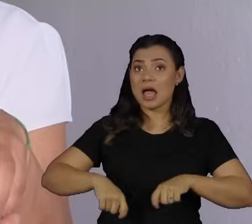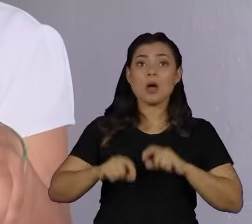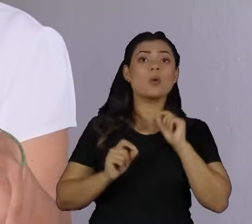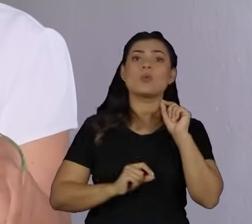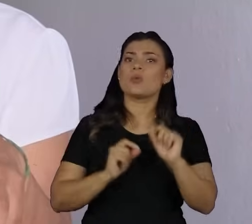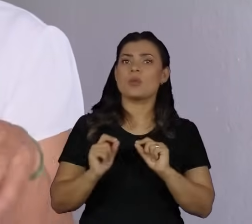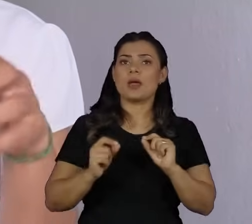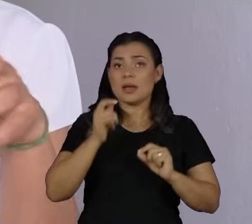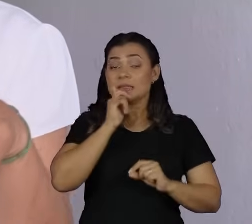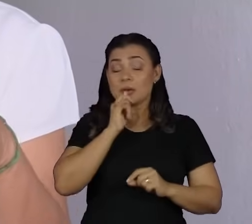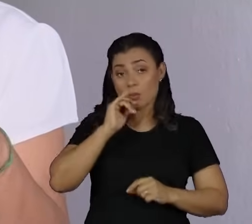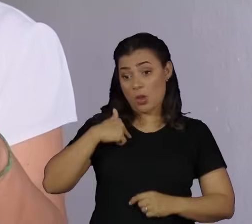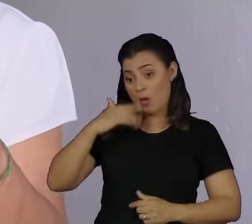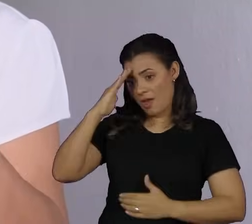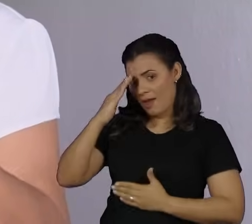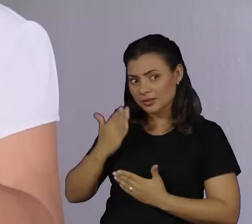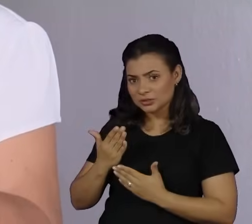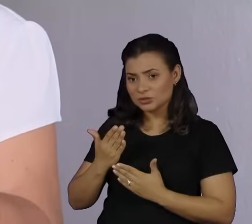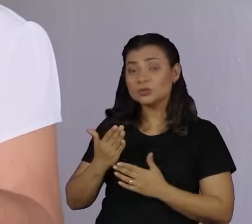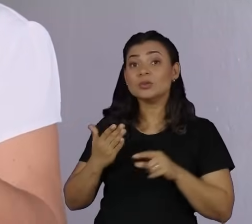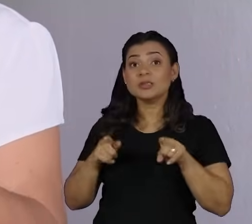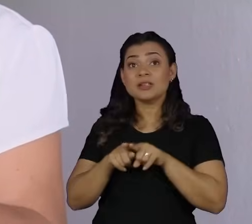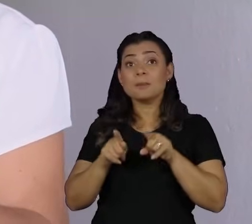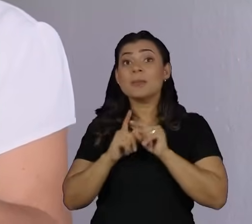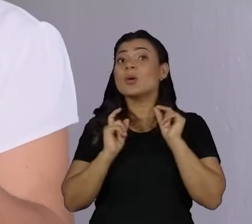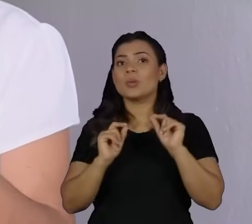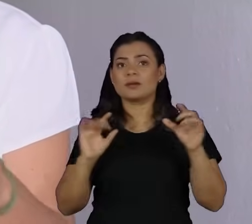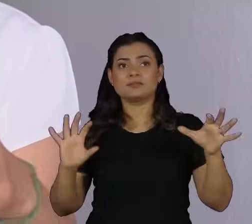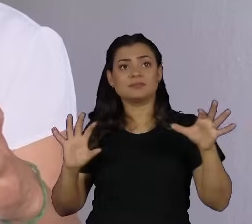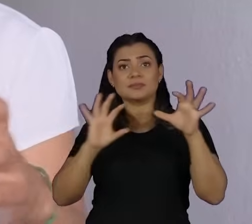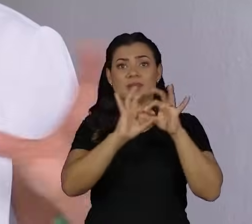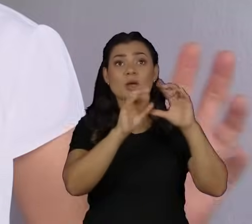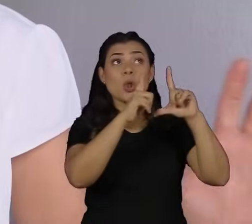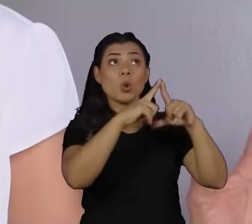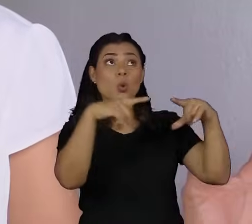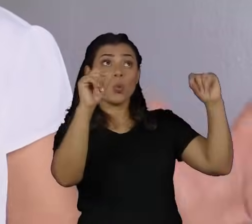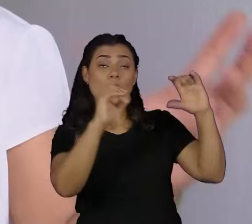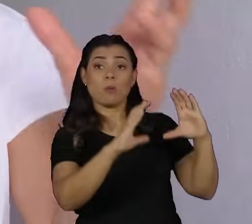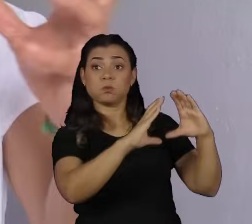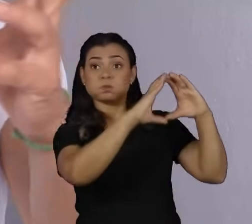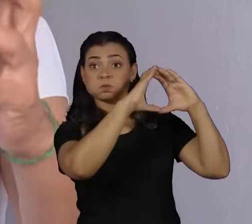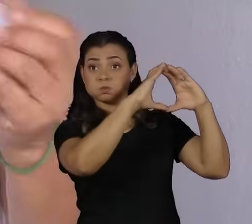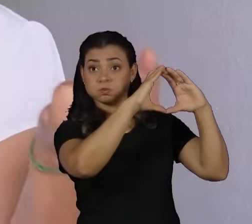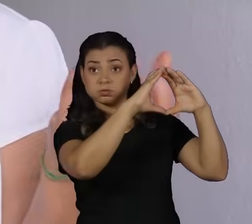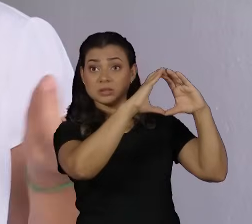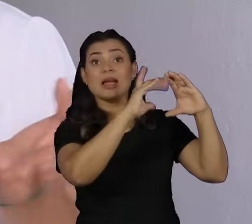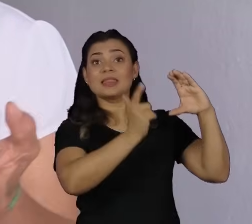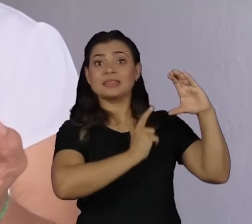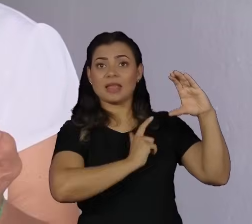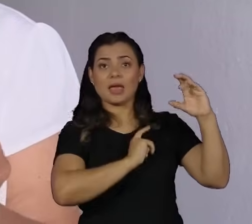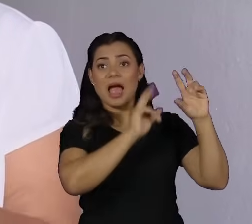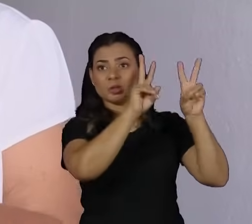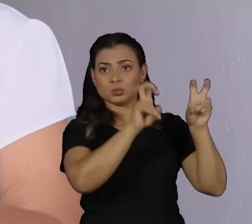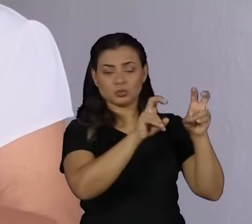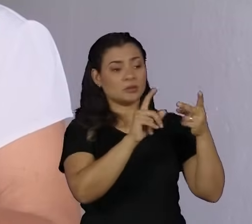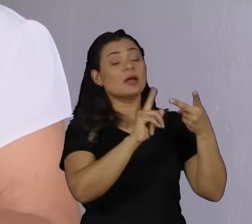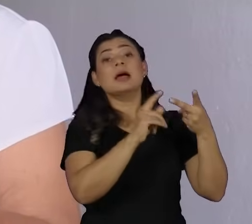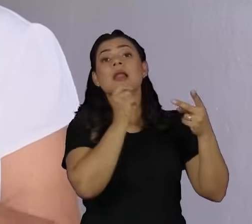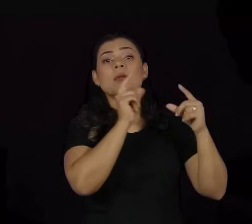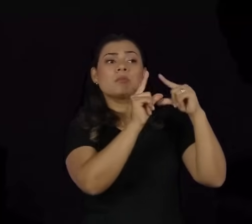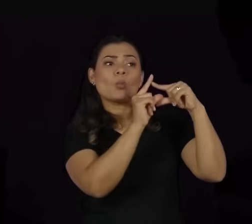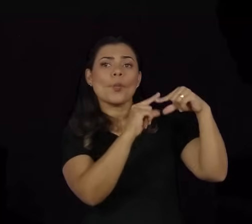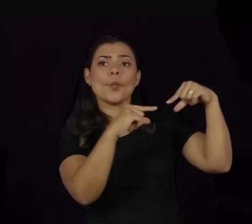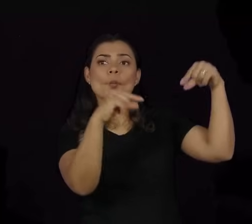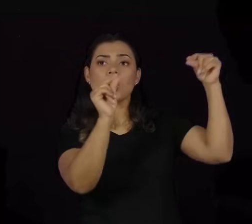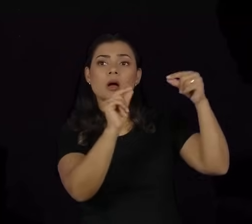essa simpatia se atentando às luas. Por quê? Lua cheia traz muita coisa. Lua minguante tá